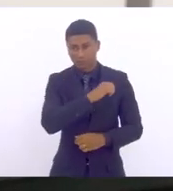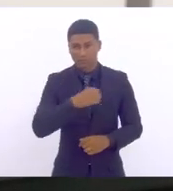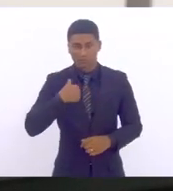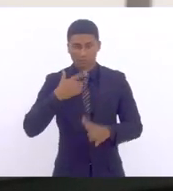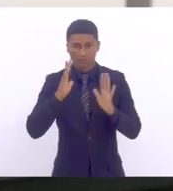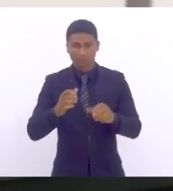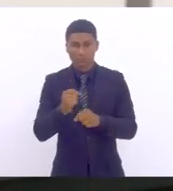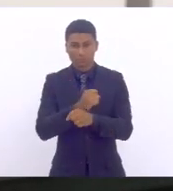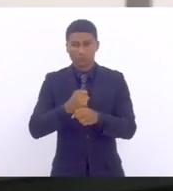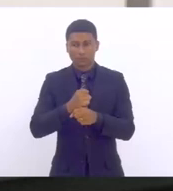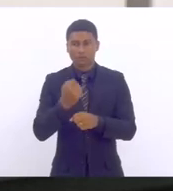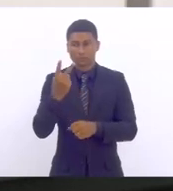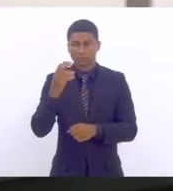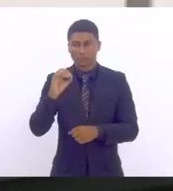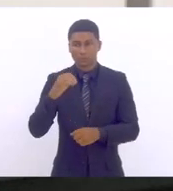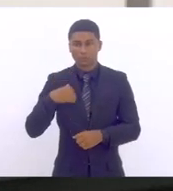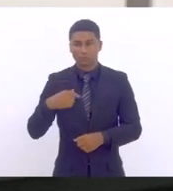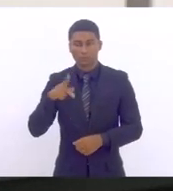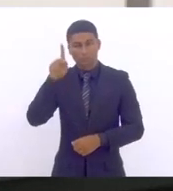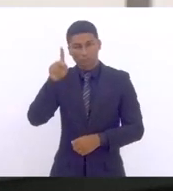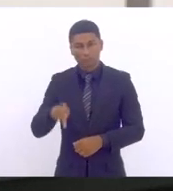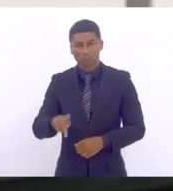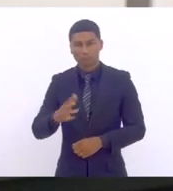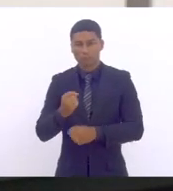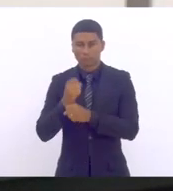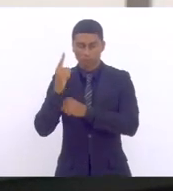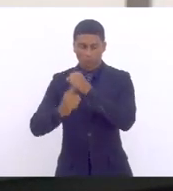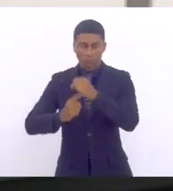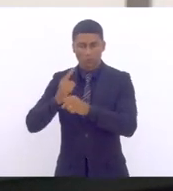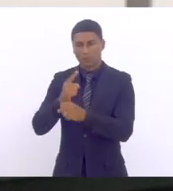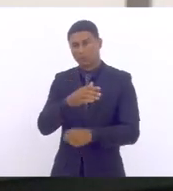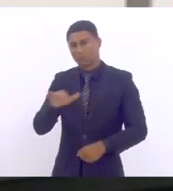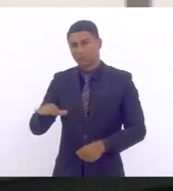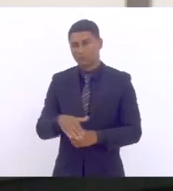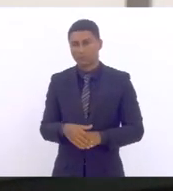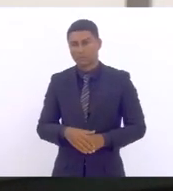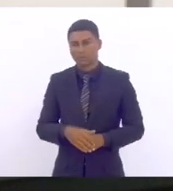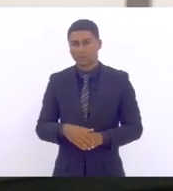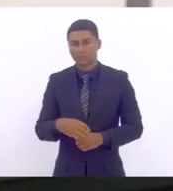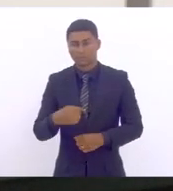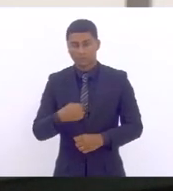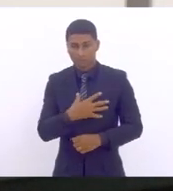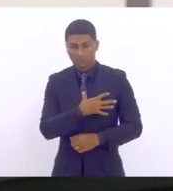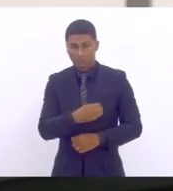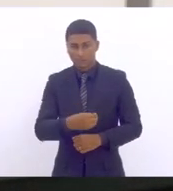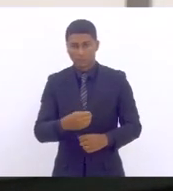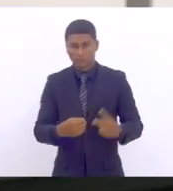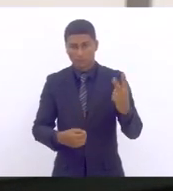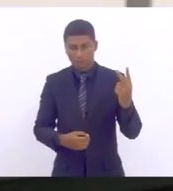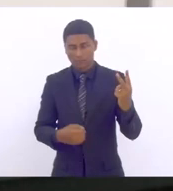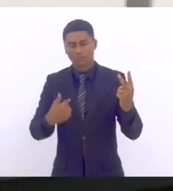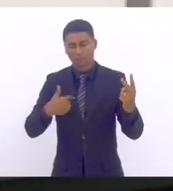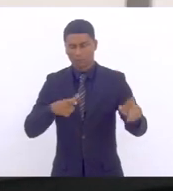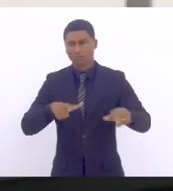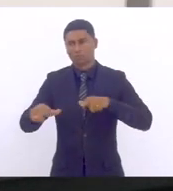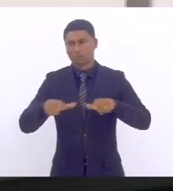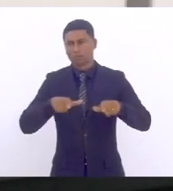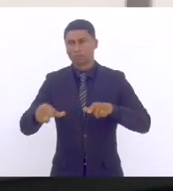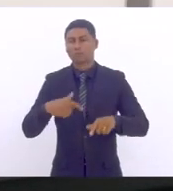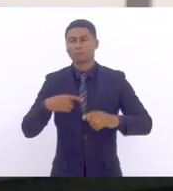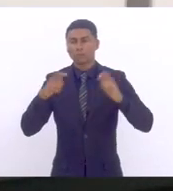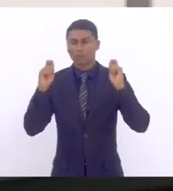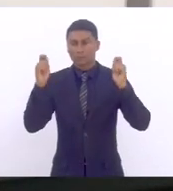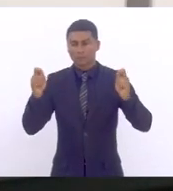torcida organizada, sou presidente há um ano e meio, mais ou menos, pai de duas filhas, trabalhador, sou